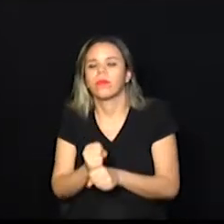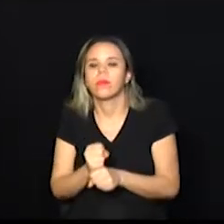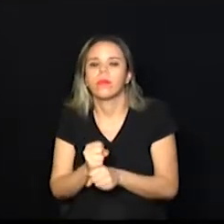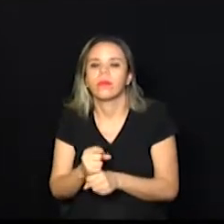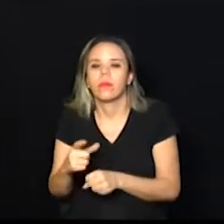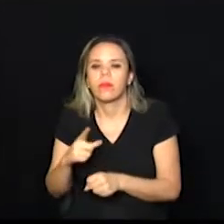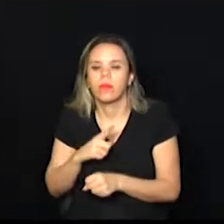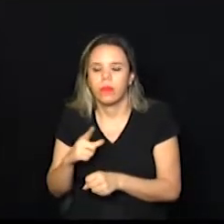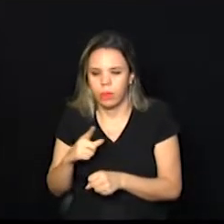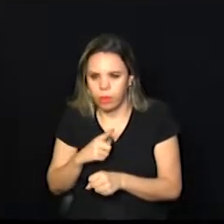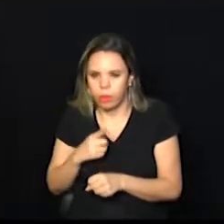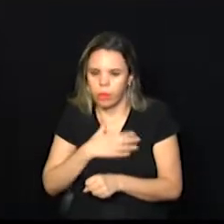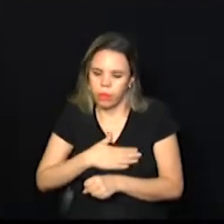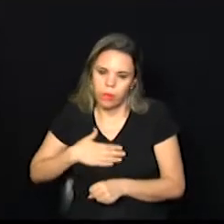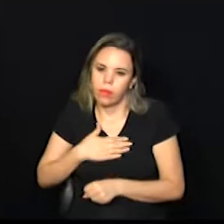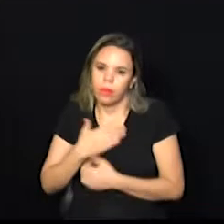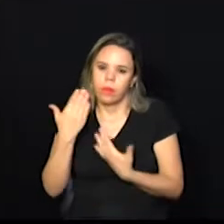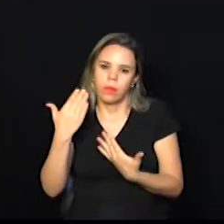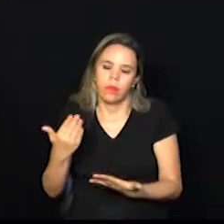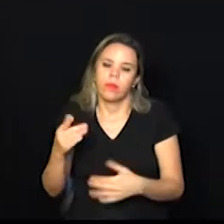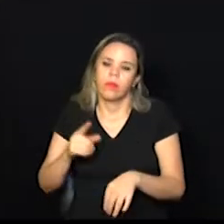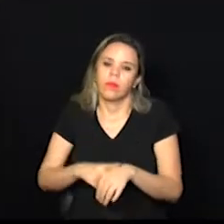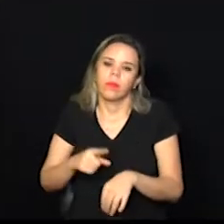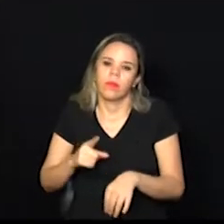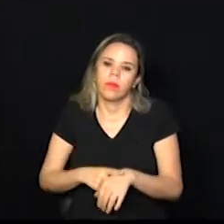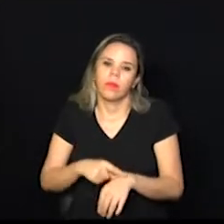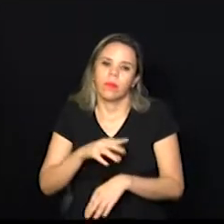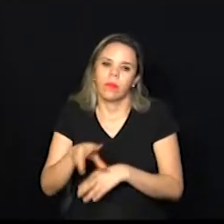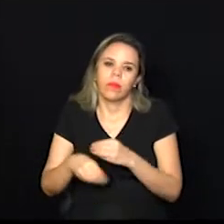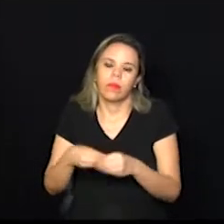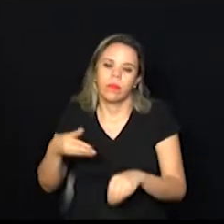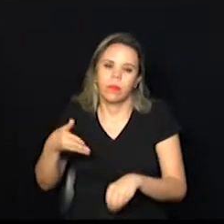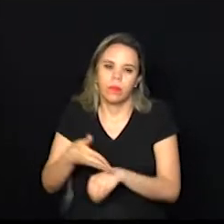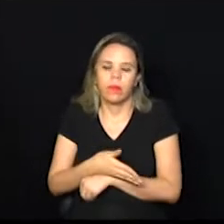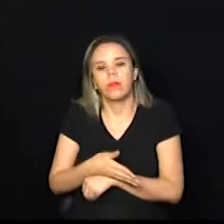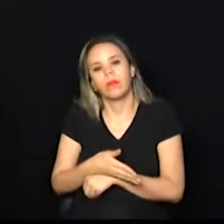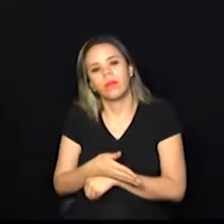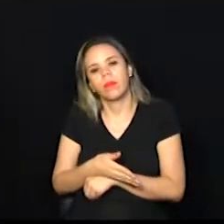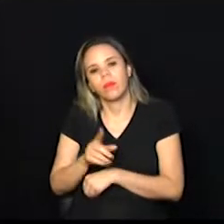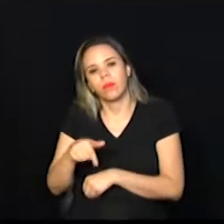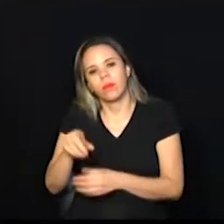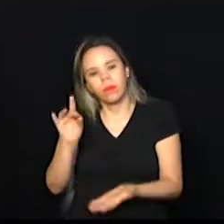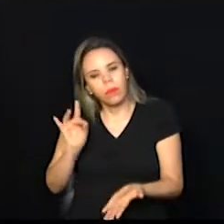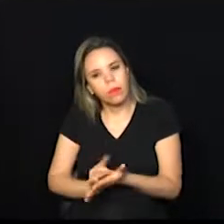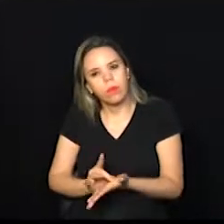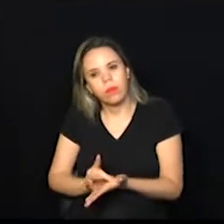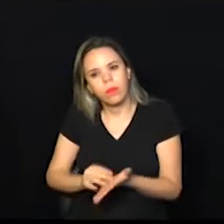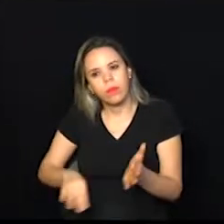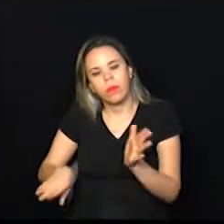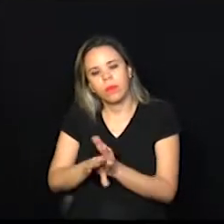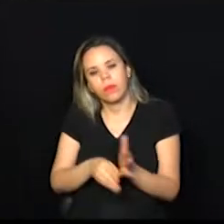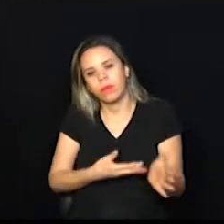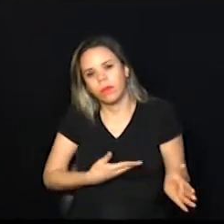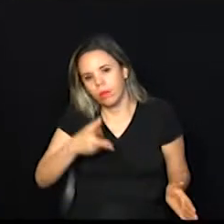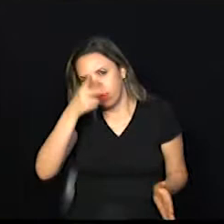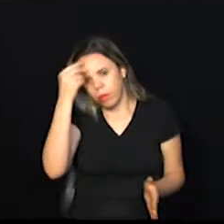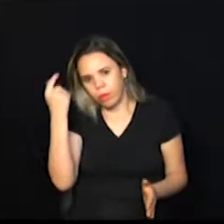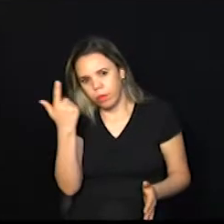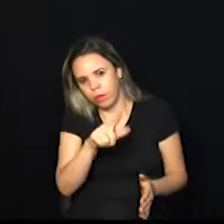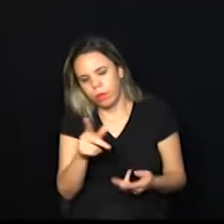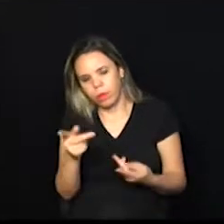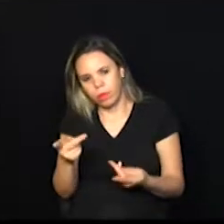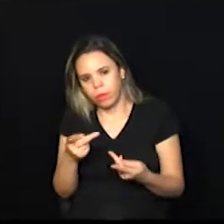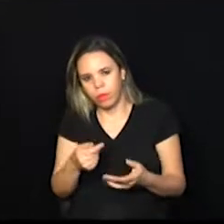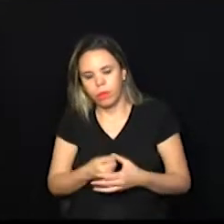sido muito gratificante. Nós estamos no momento da composição. A composição oficial vem pelo poder público, os outros são convidados,